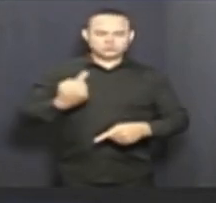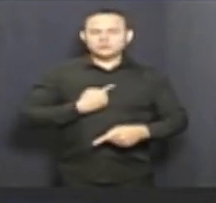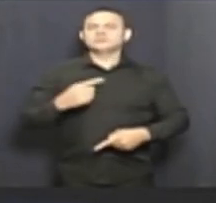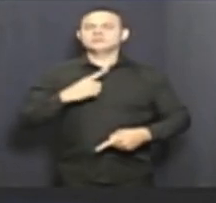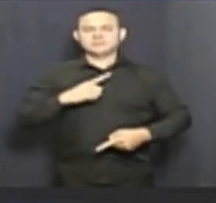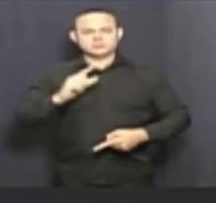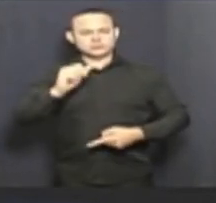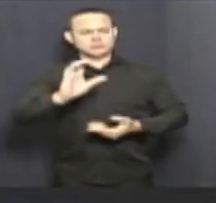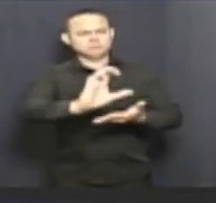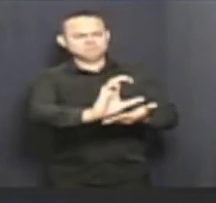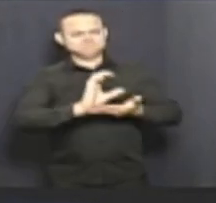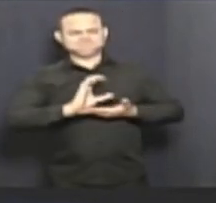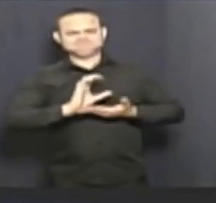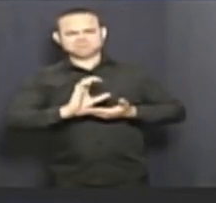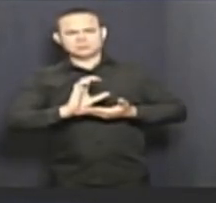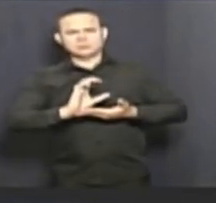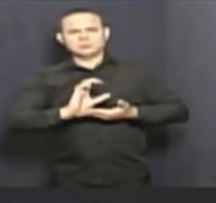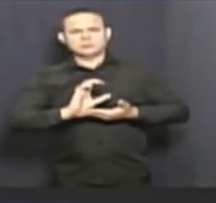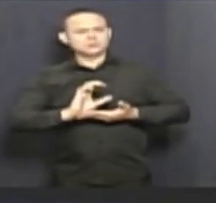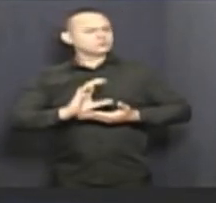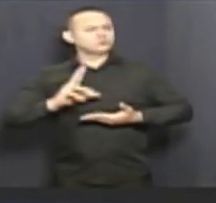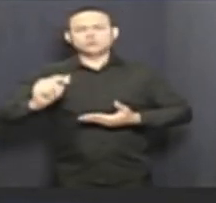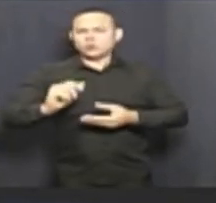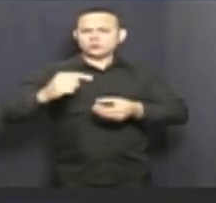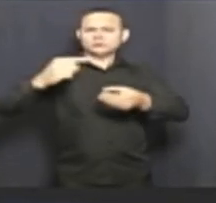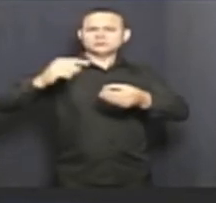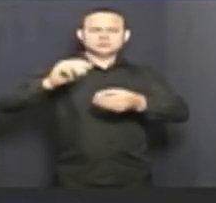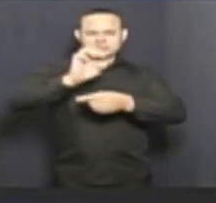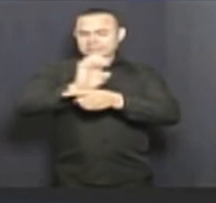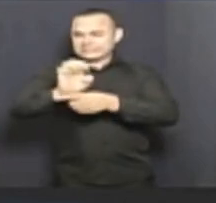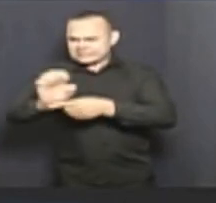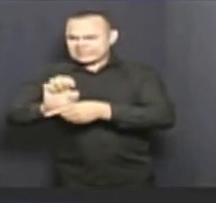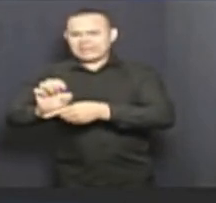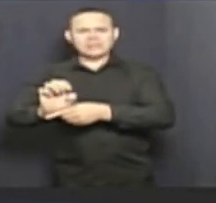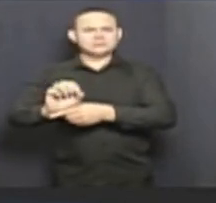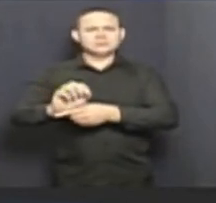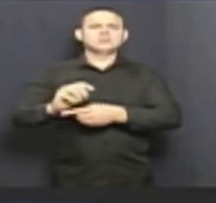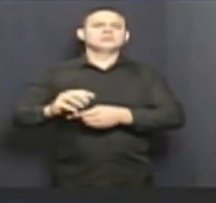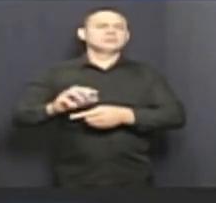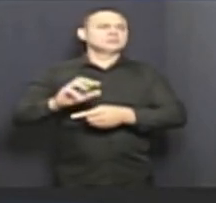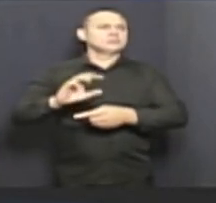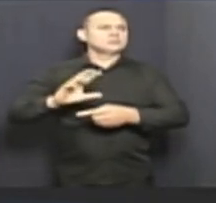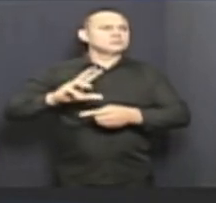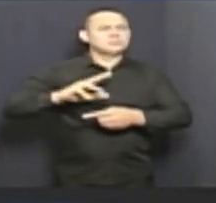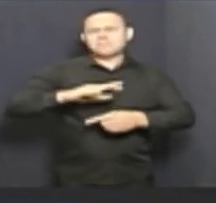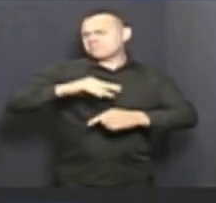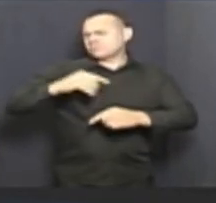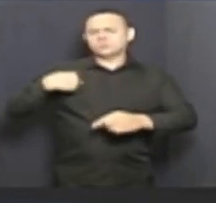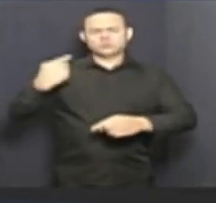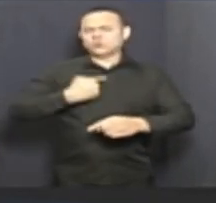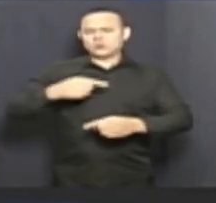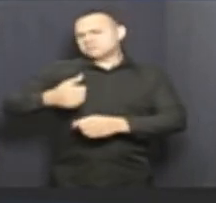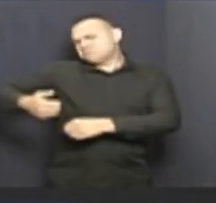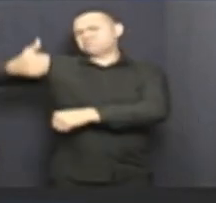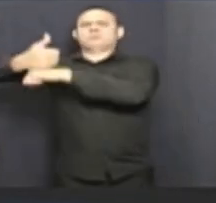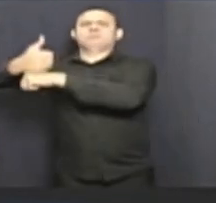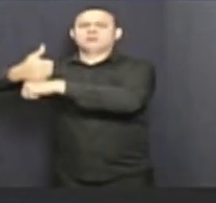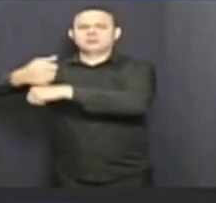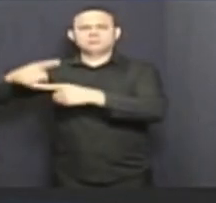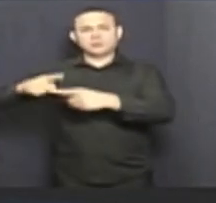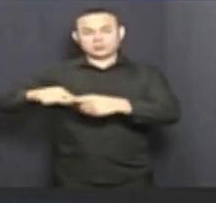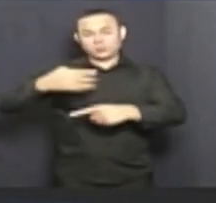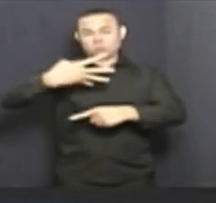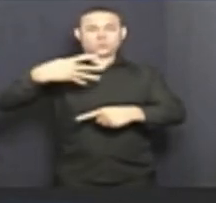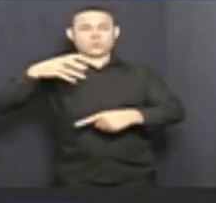financeiro praticamente todos os estados brasileiros foram quase 40 bilhões dividido em muitas regiões para